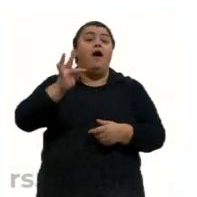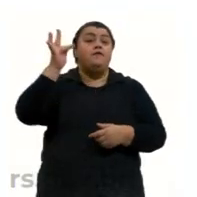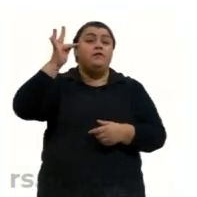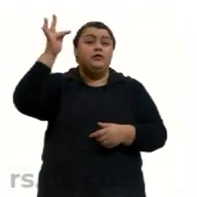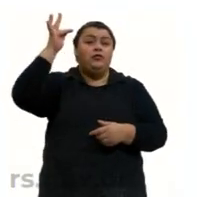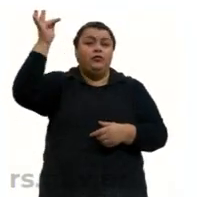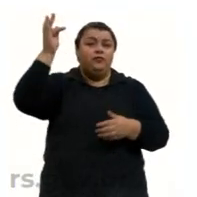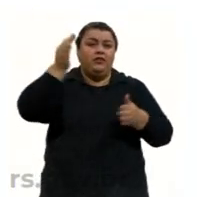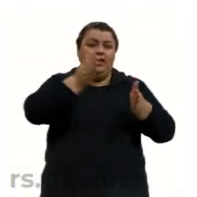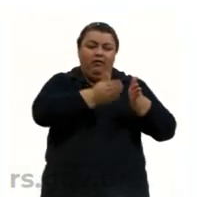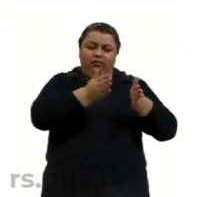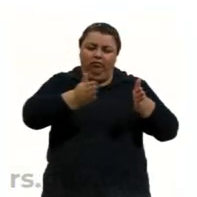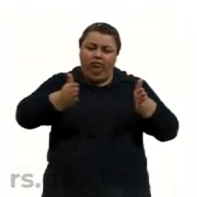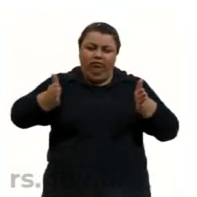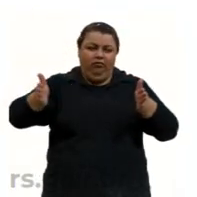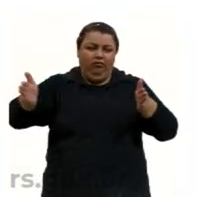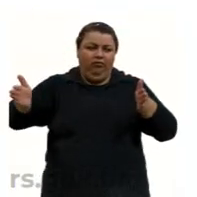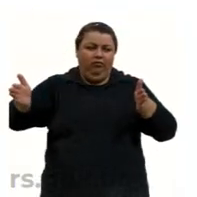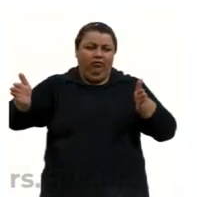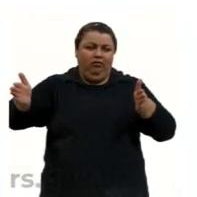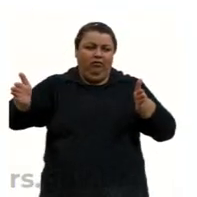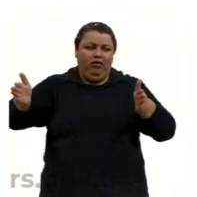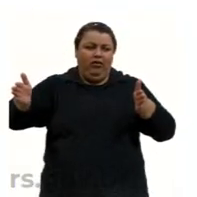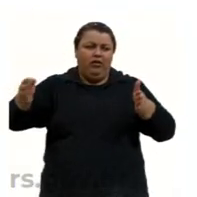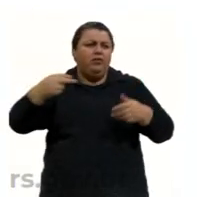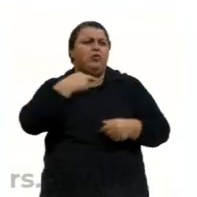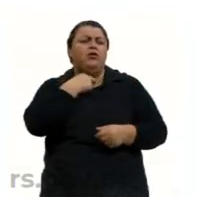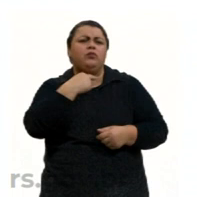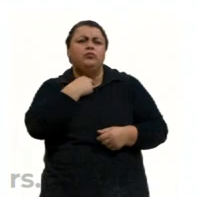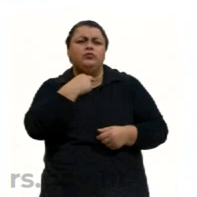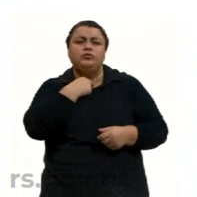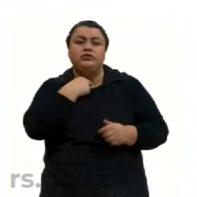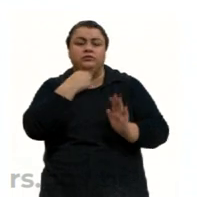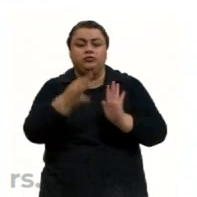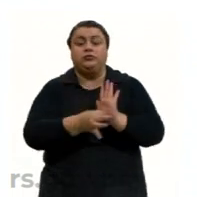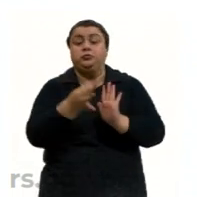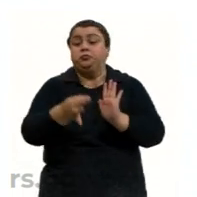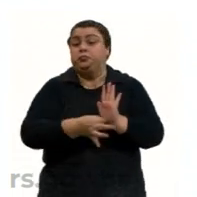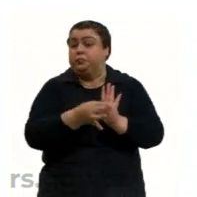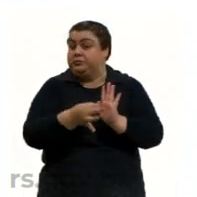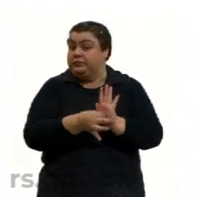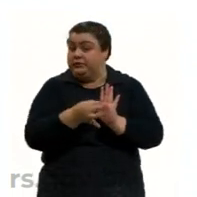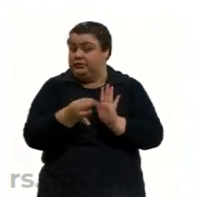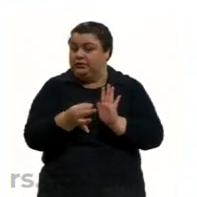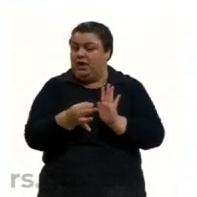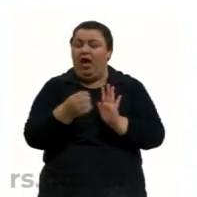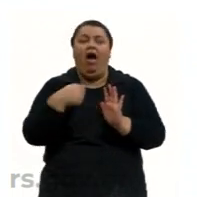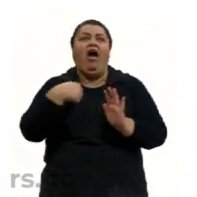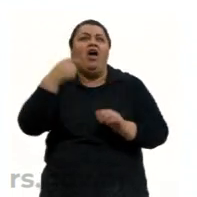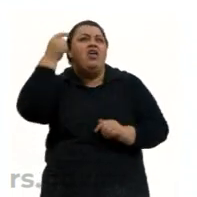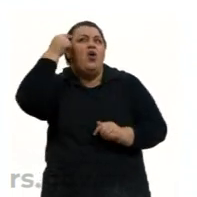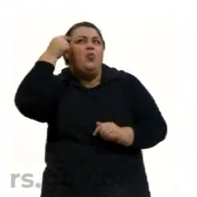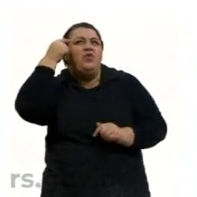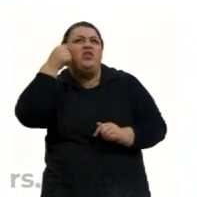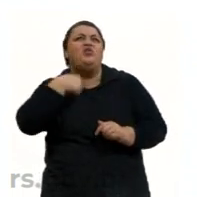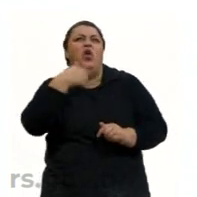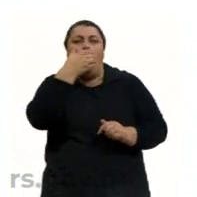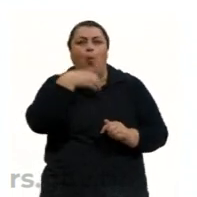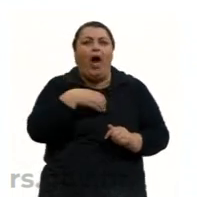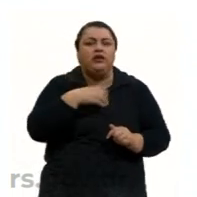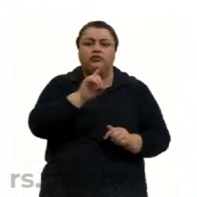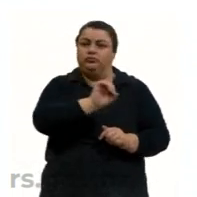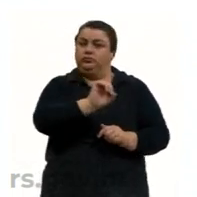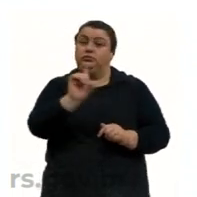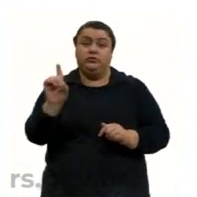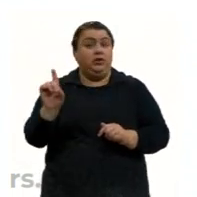filosofia sistemática a nós não podemos argumentar as coisas Ah eu penso eu acho sempre